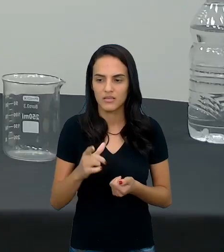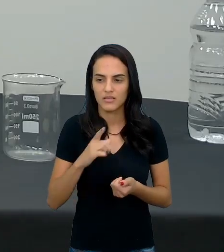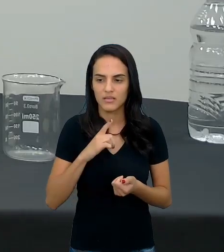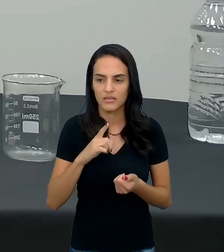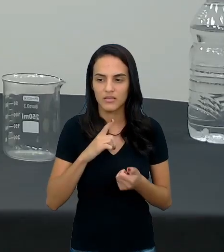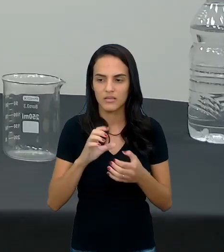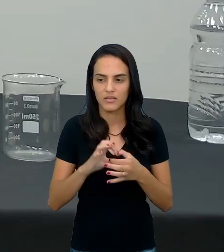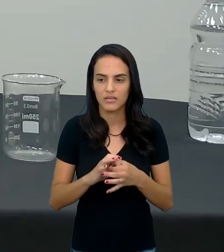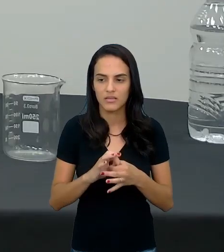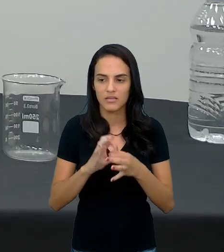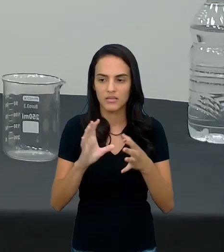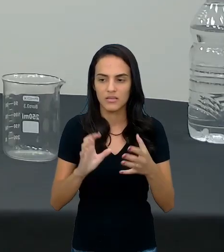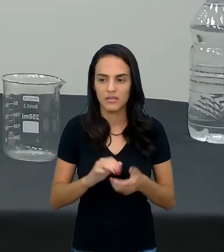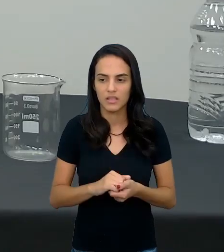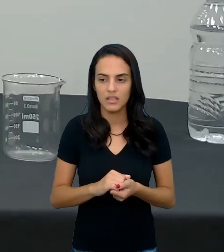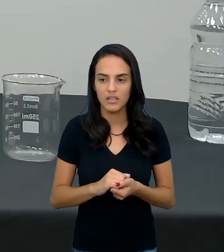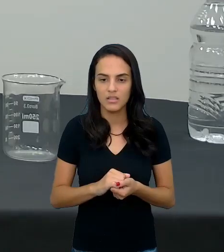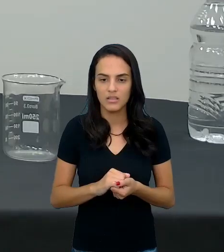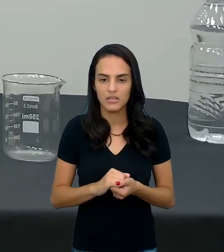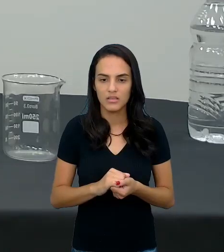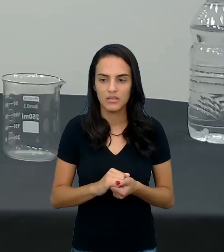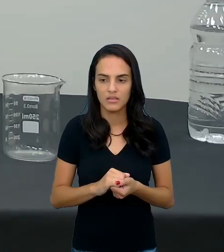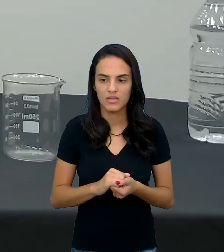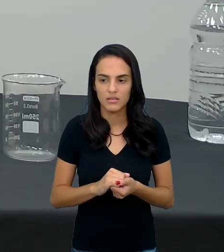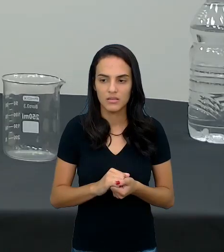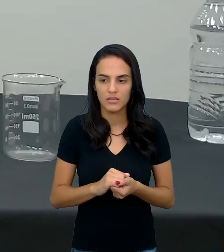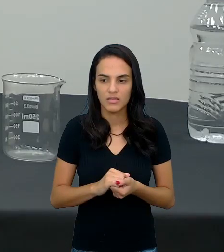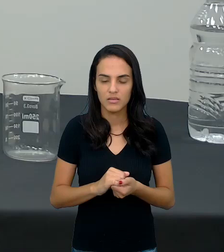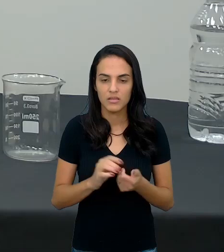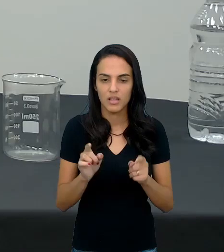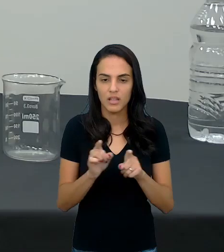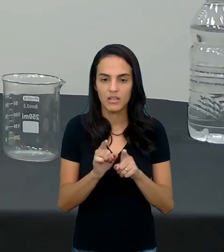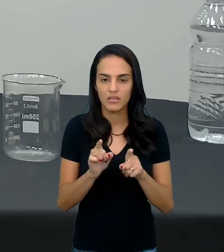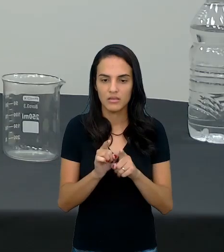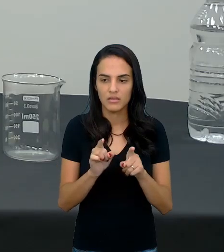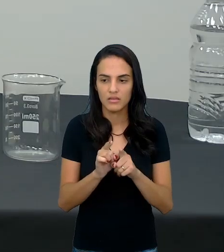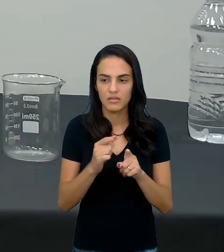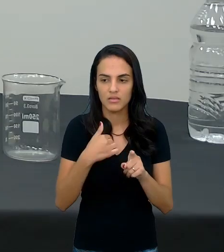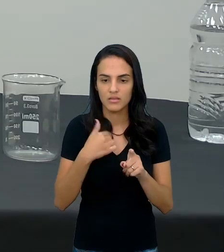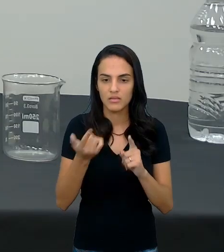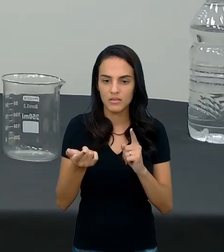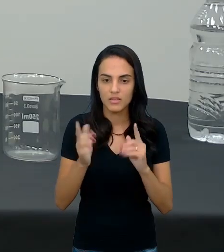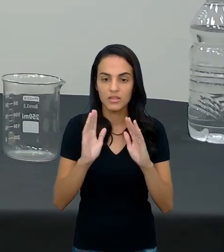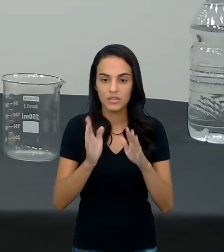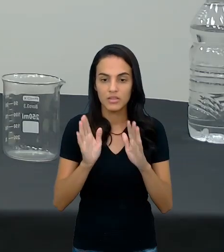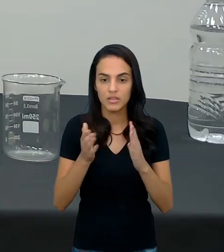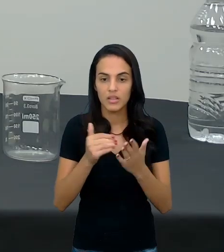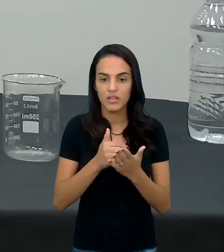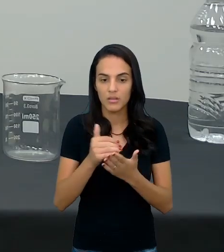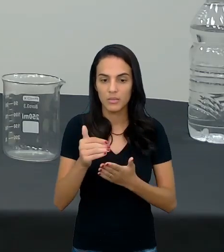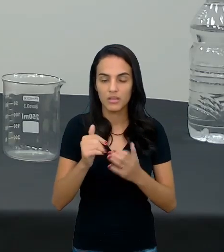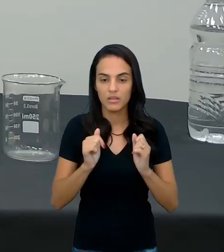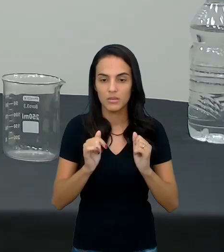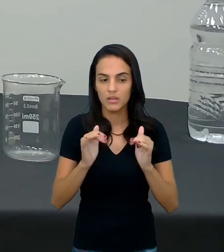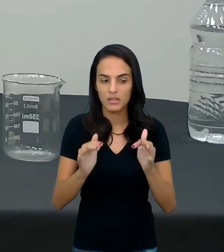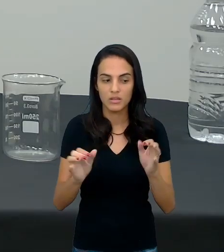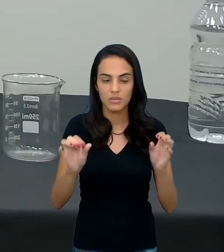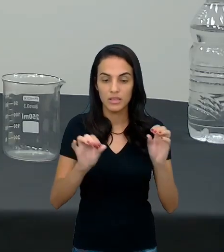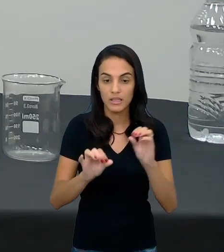liberam a saliva, já começa ali um processo de insalivação, então, do alimento, então já começa uma ação